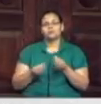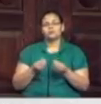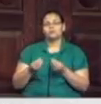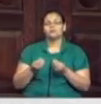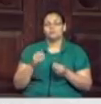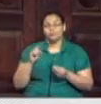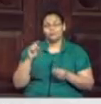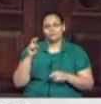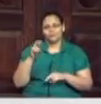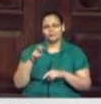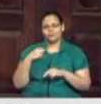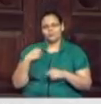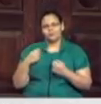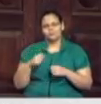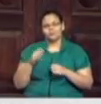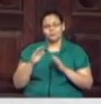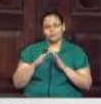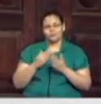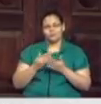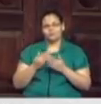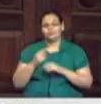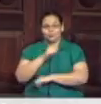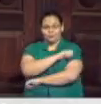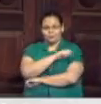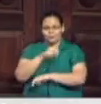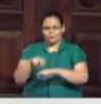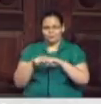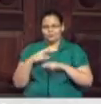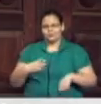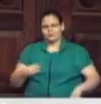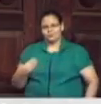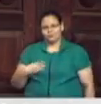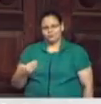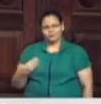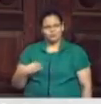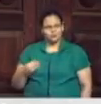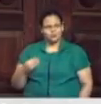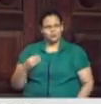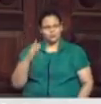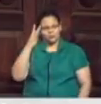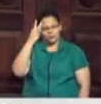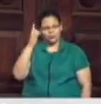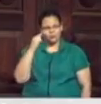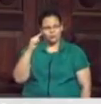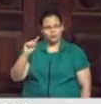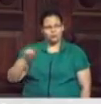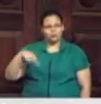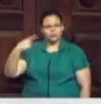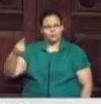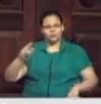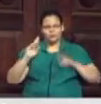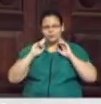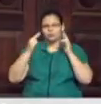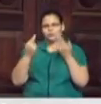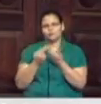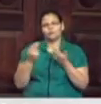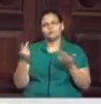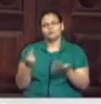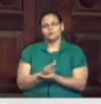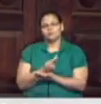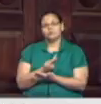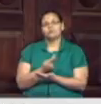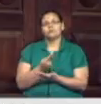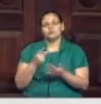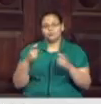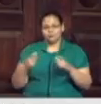em função da escolarização de seus filhos. Portanto, amanhã e durante a semana que vem, algumas reuniões acontecerão de